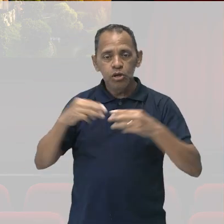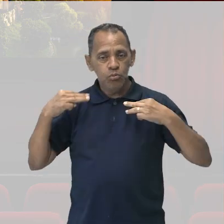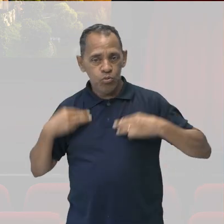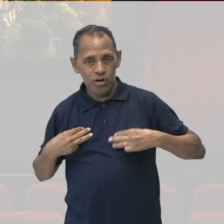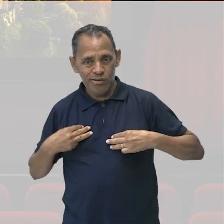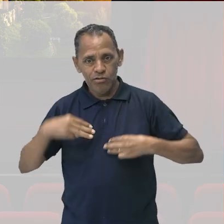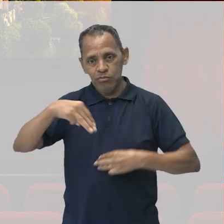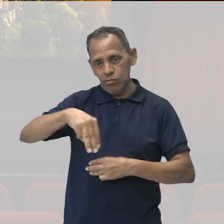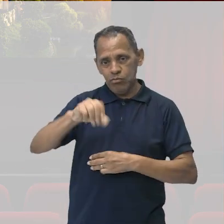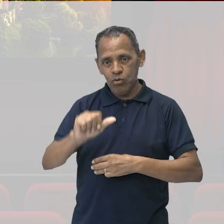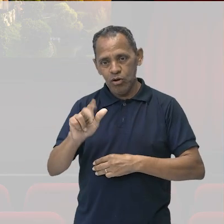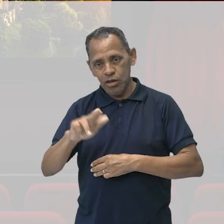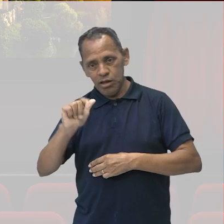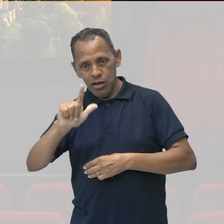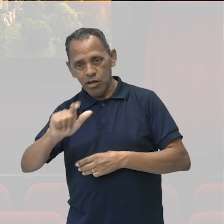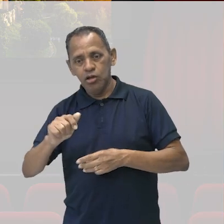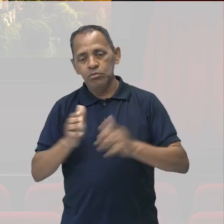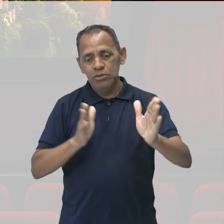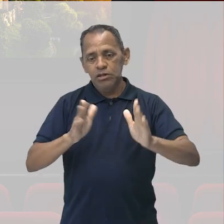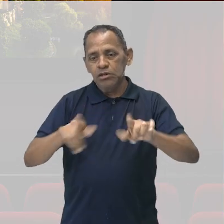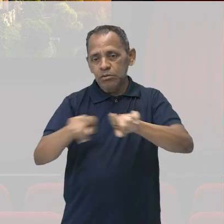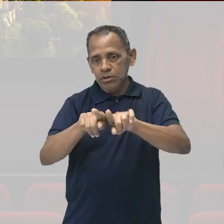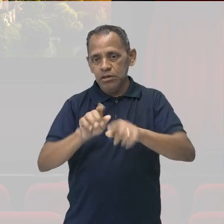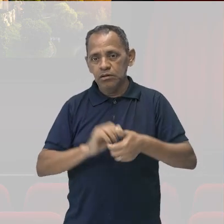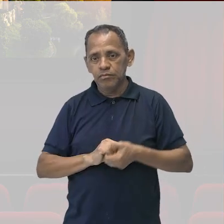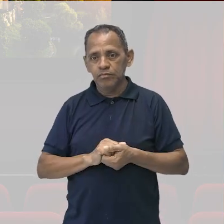e morais da época.